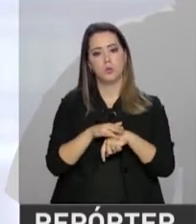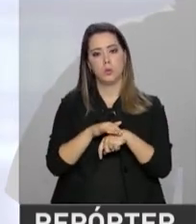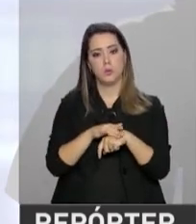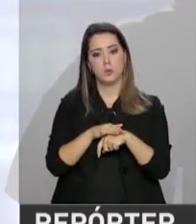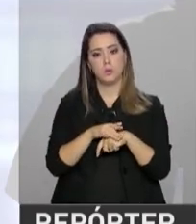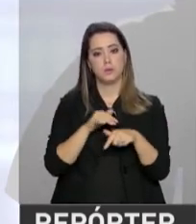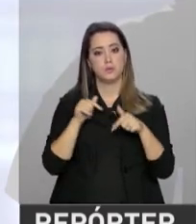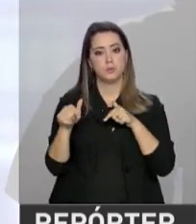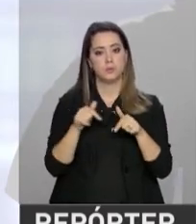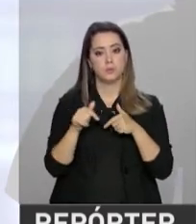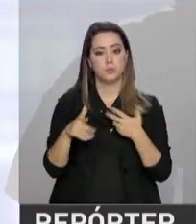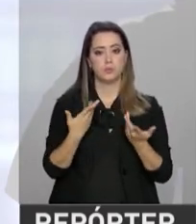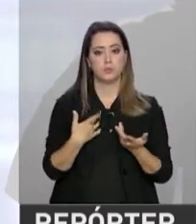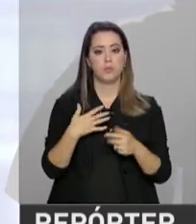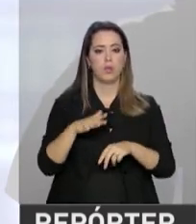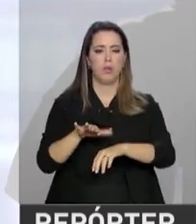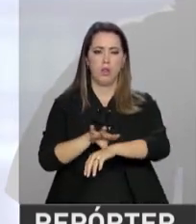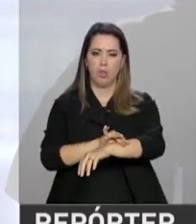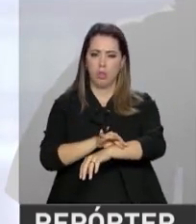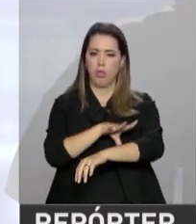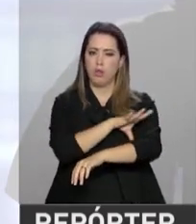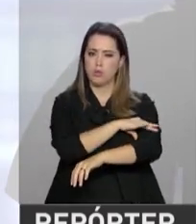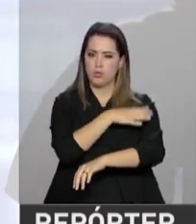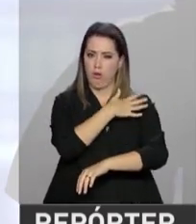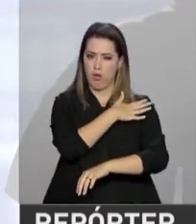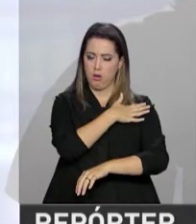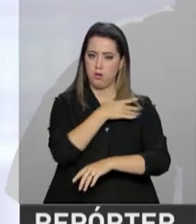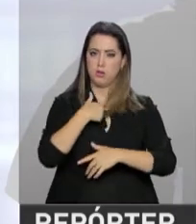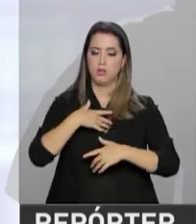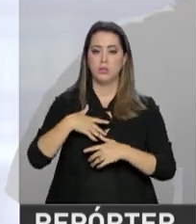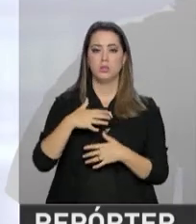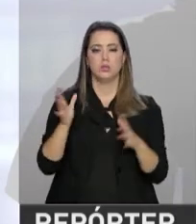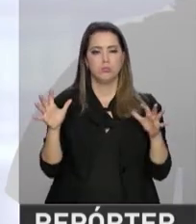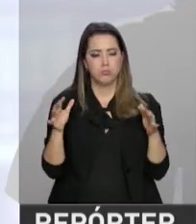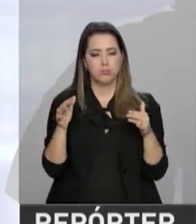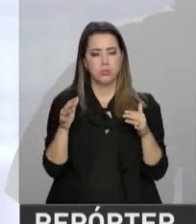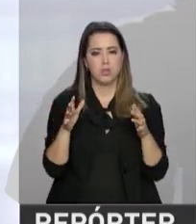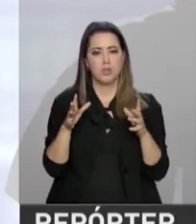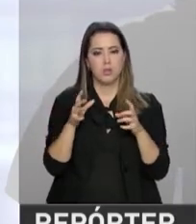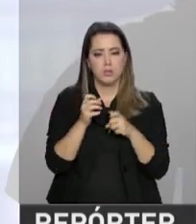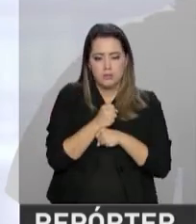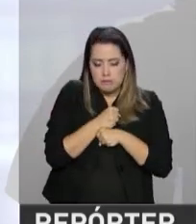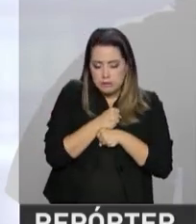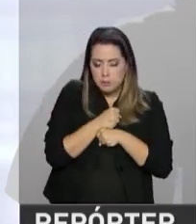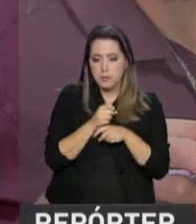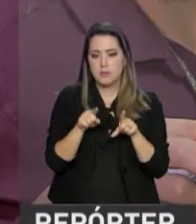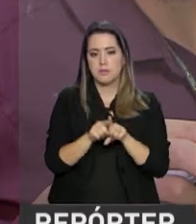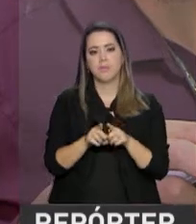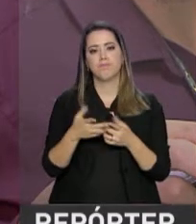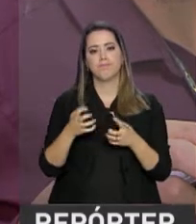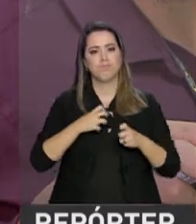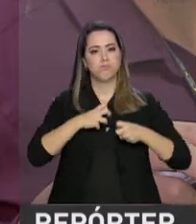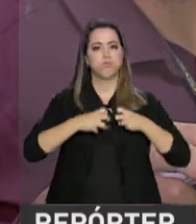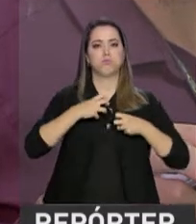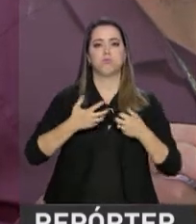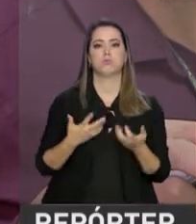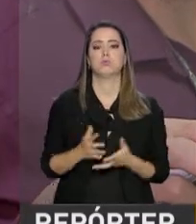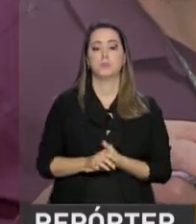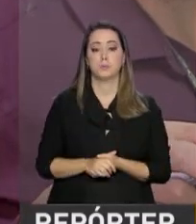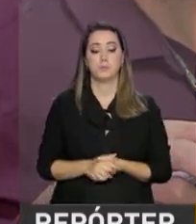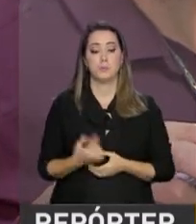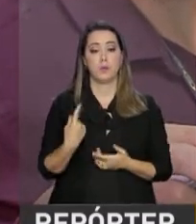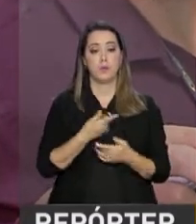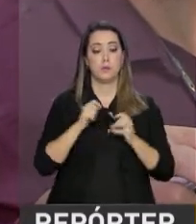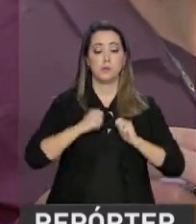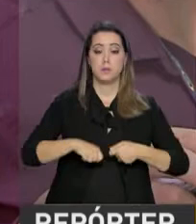ocupacionais como tendinites depressão stress grave e transtorno de adaptação pois precisamos fazer é o que